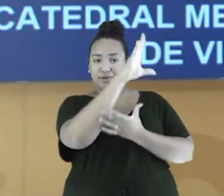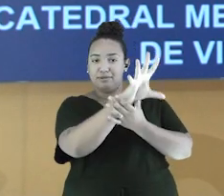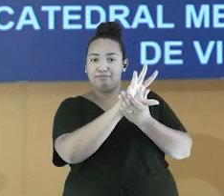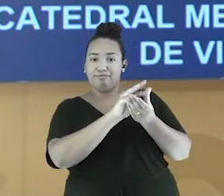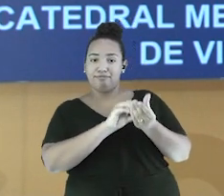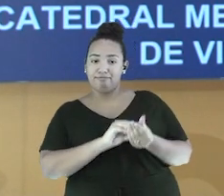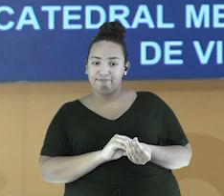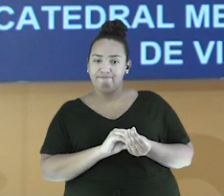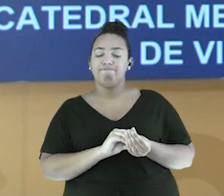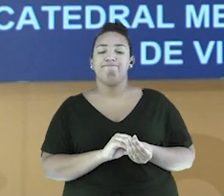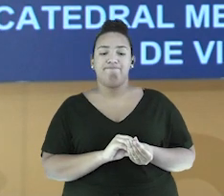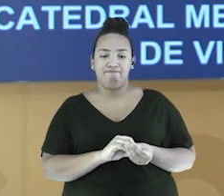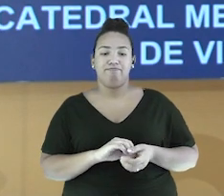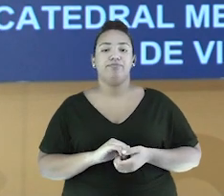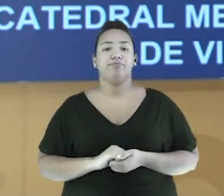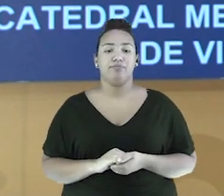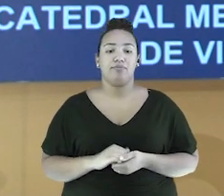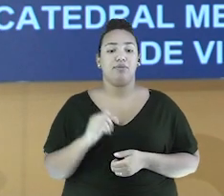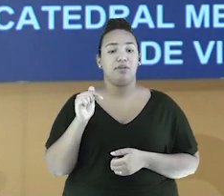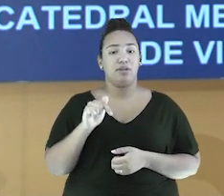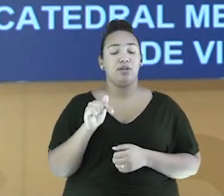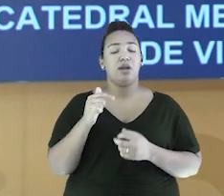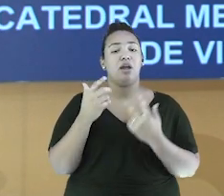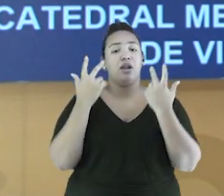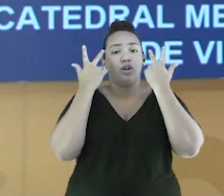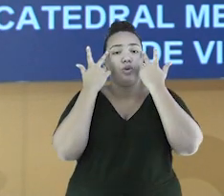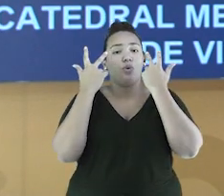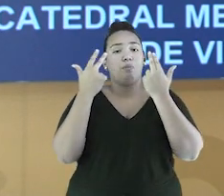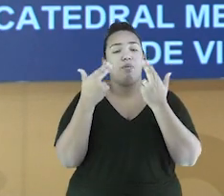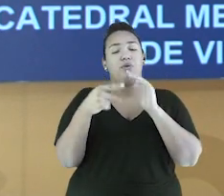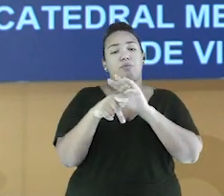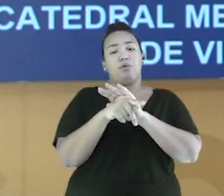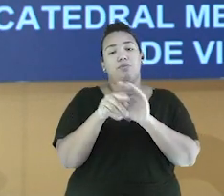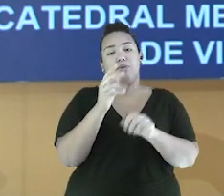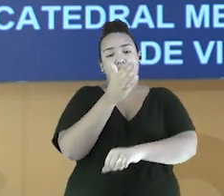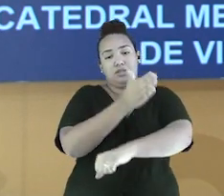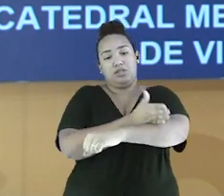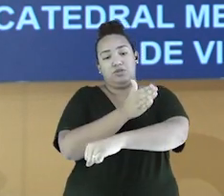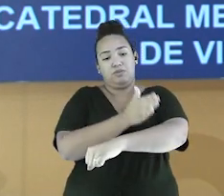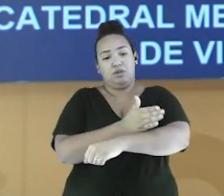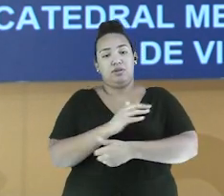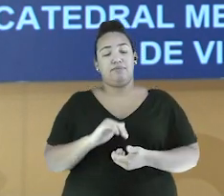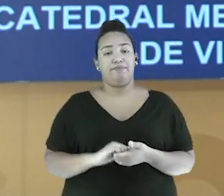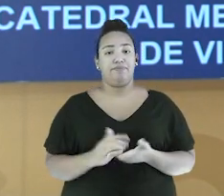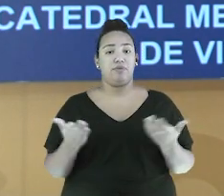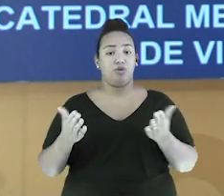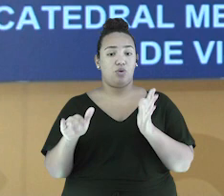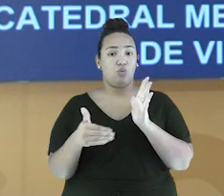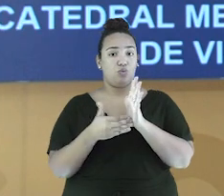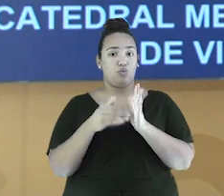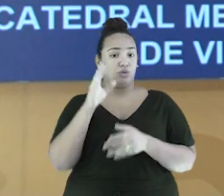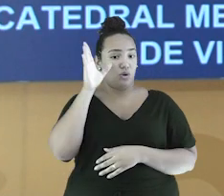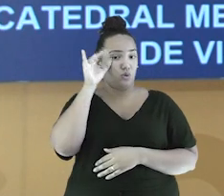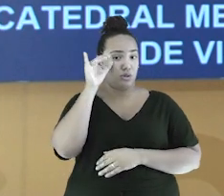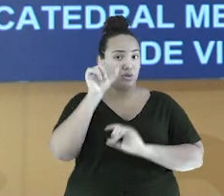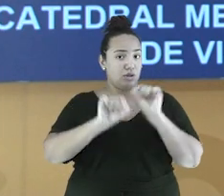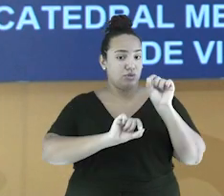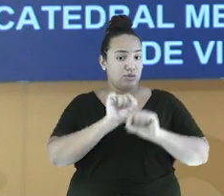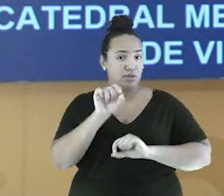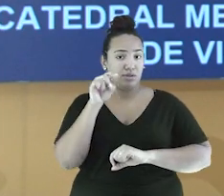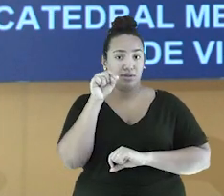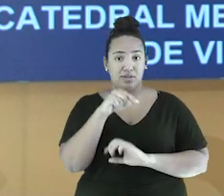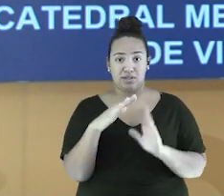remonta ao estilo gótico, que era muito comum na Idade Média. E só uma última curiosidade sobre a catedral. Ela